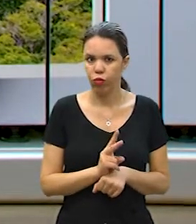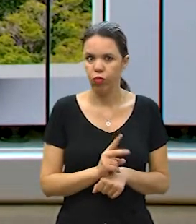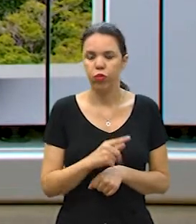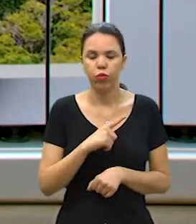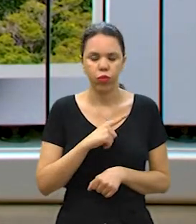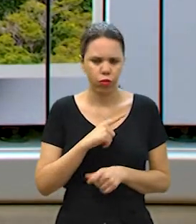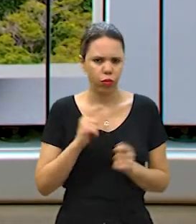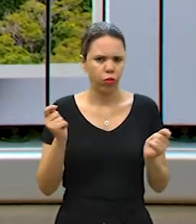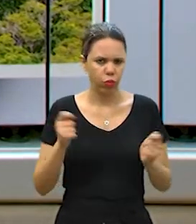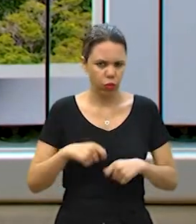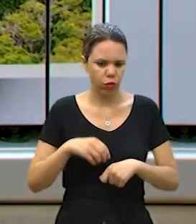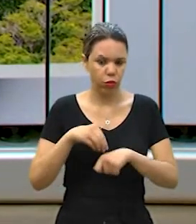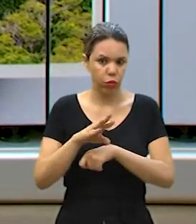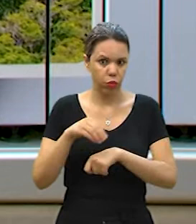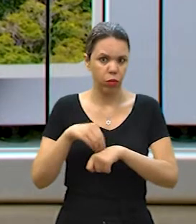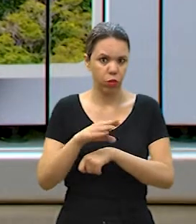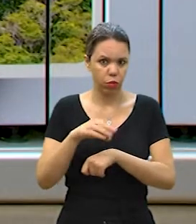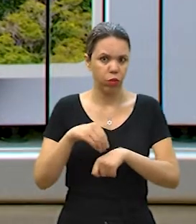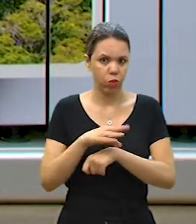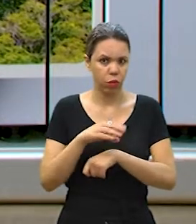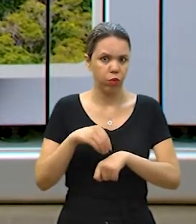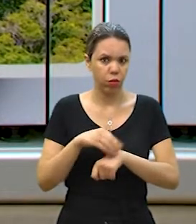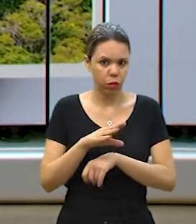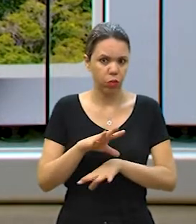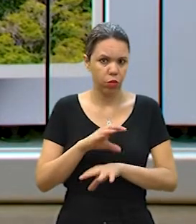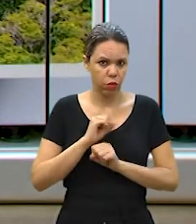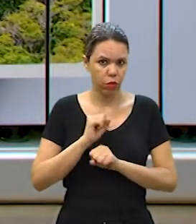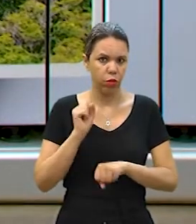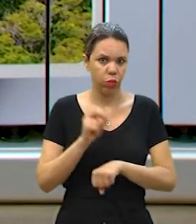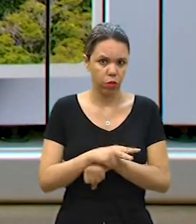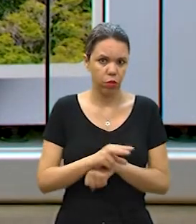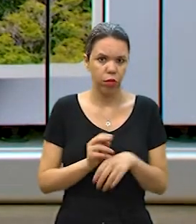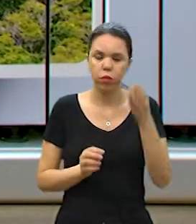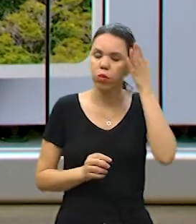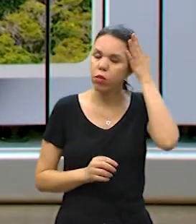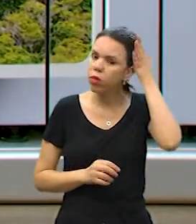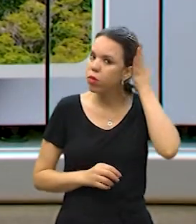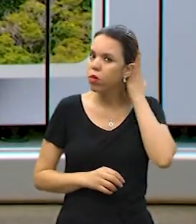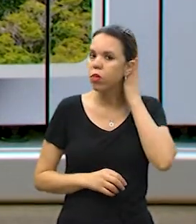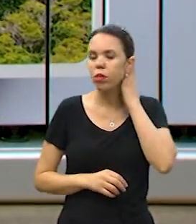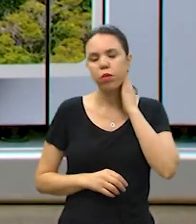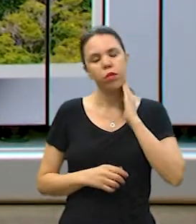têm um potencial de transmissão do vírus